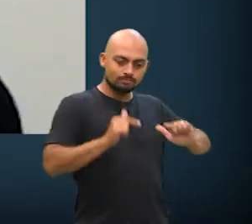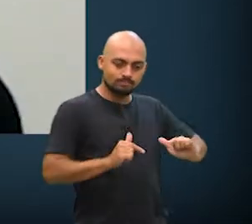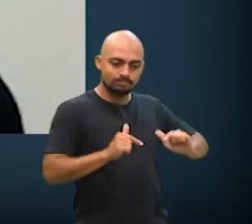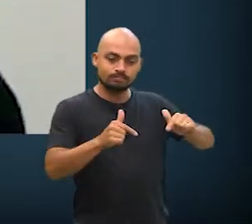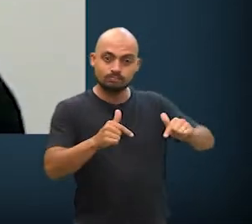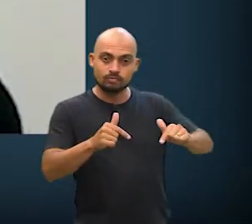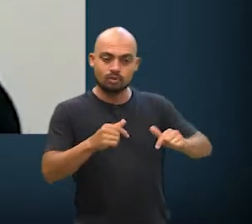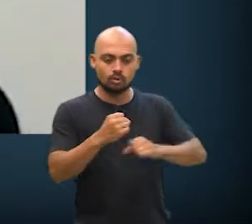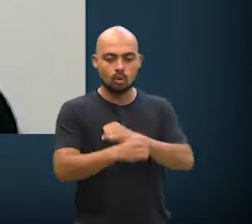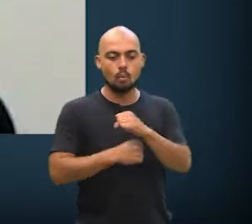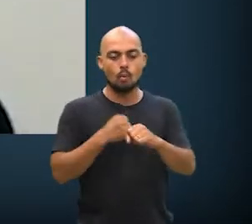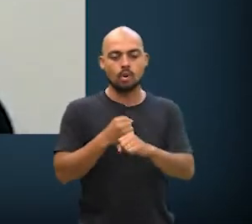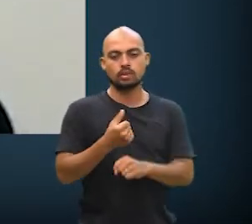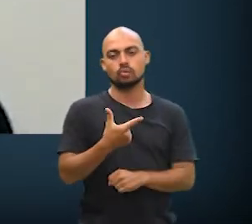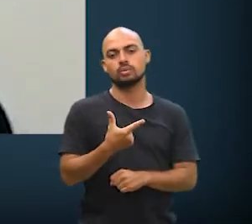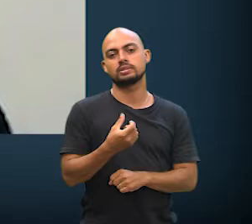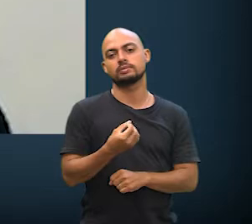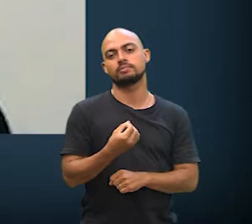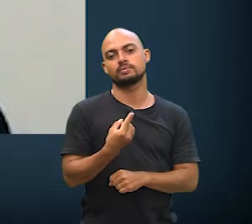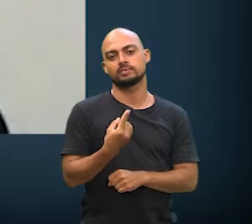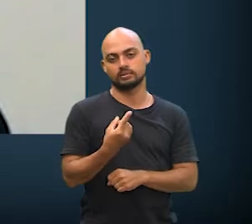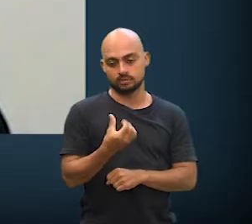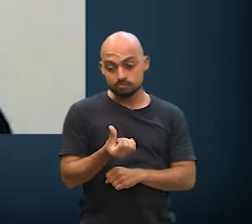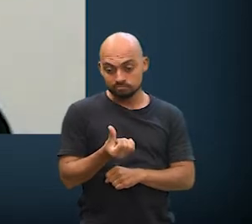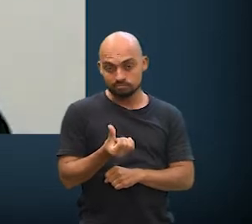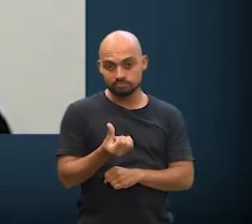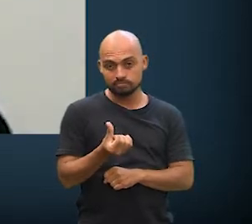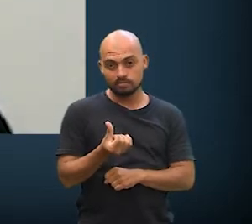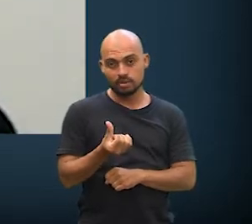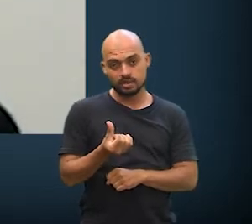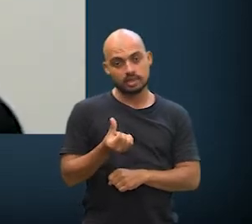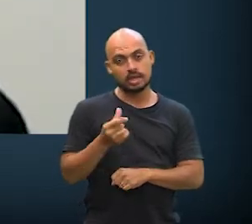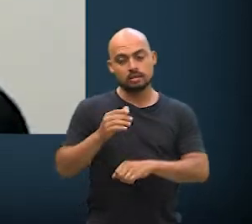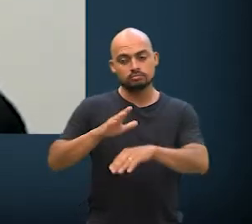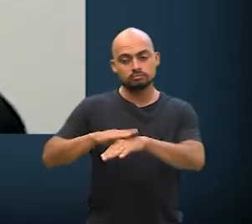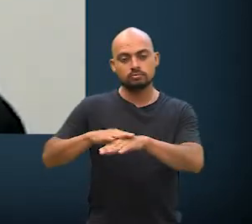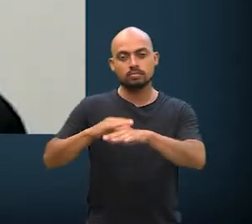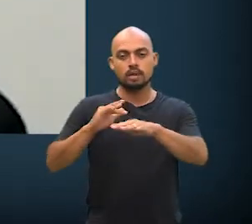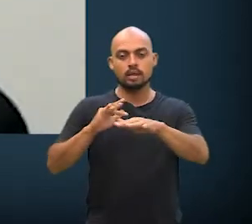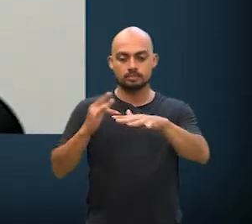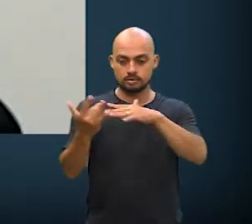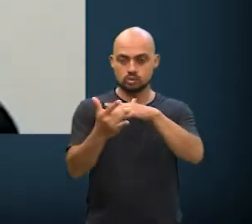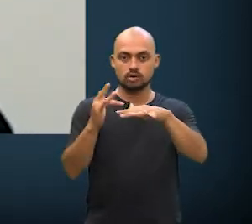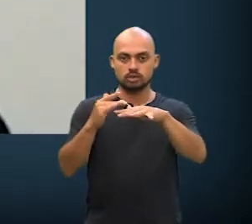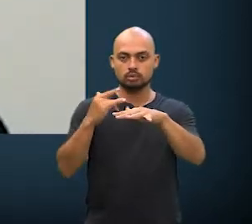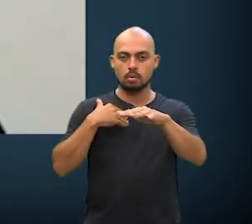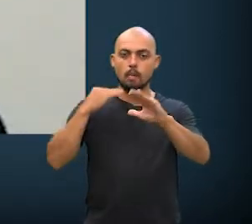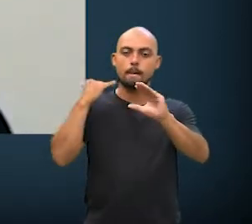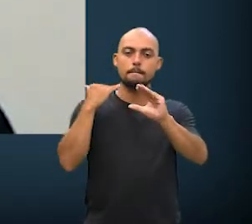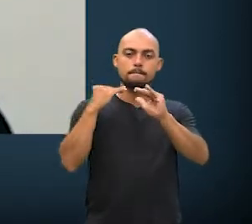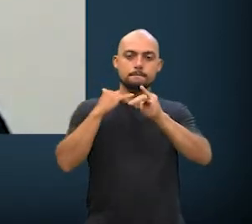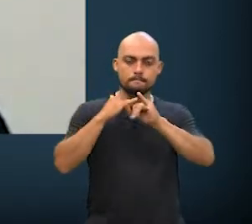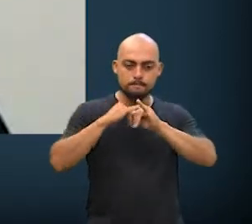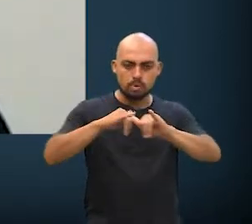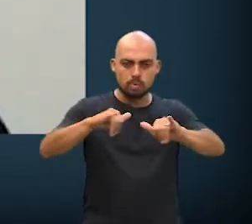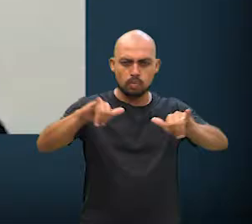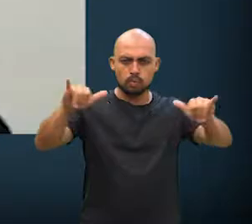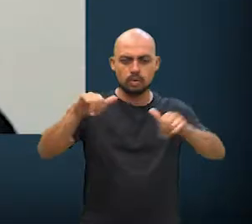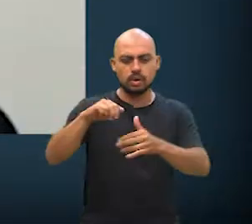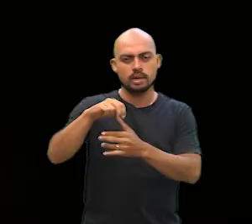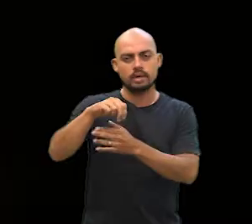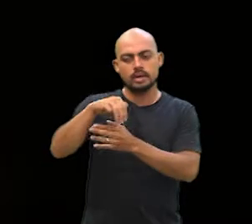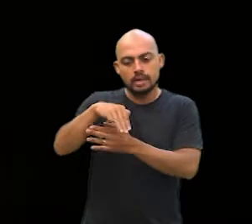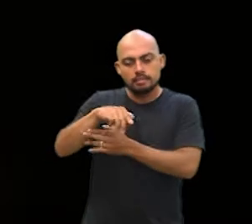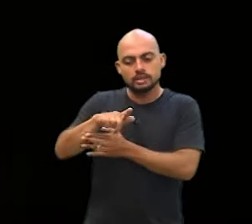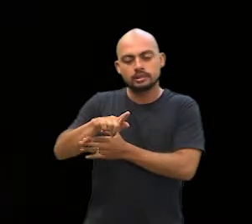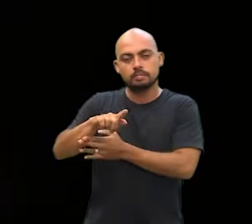aí em 2016 nós lançamos a nossa primeira versão da plataforma, foi um MVP, né, que a gente costuma